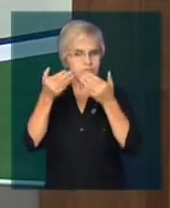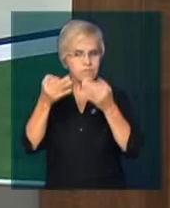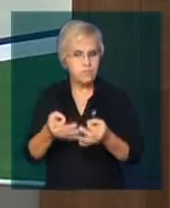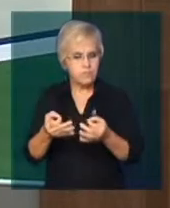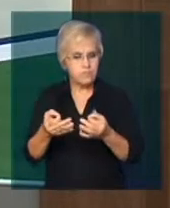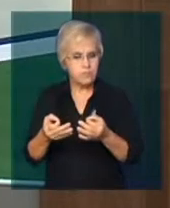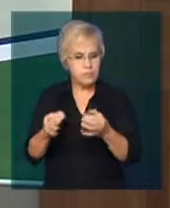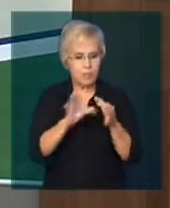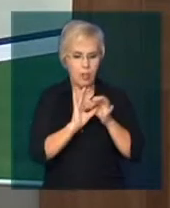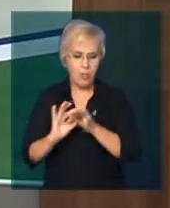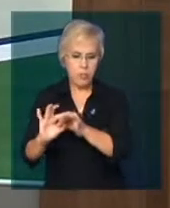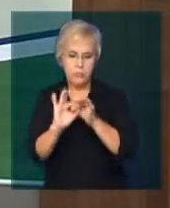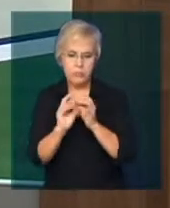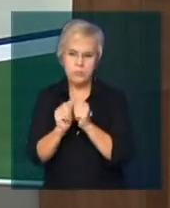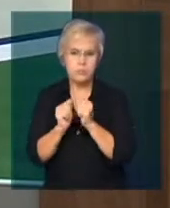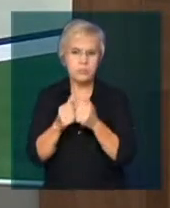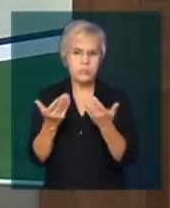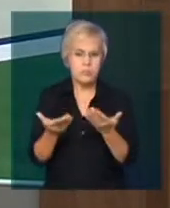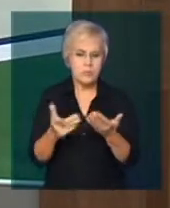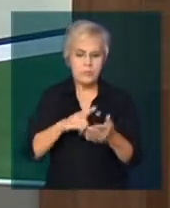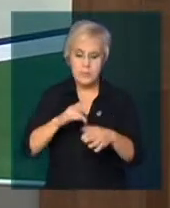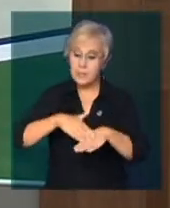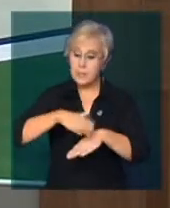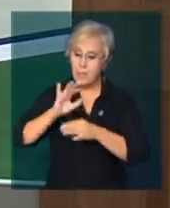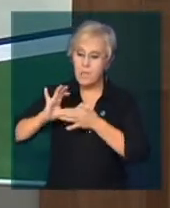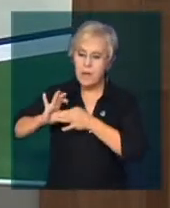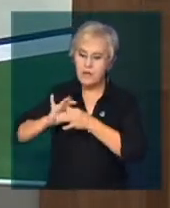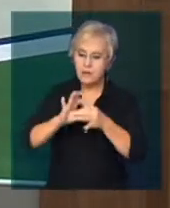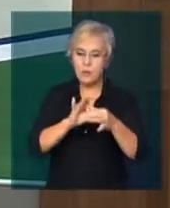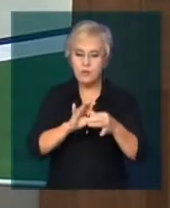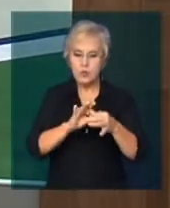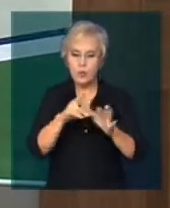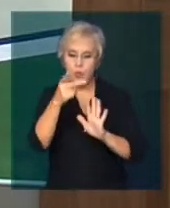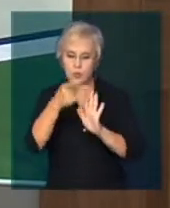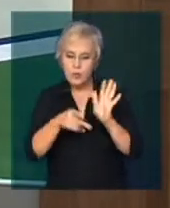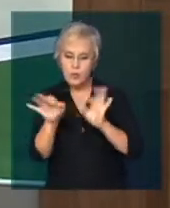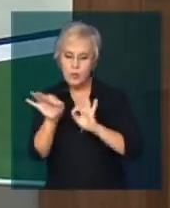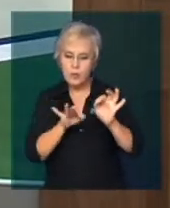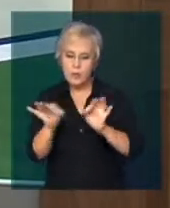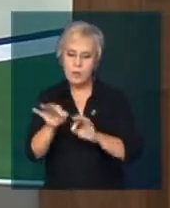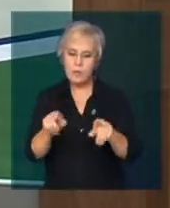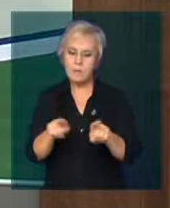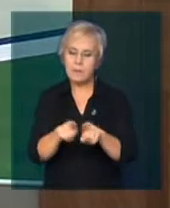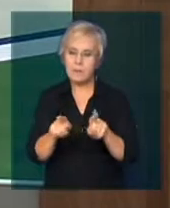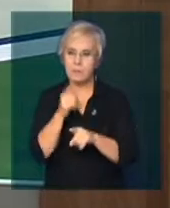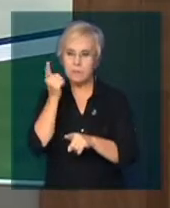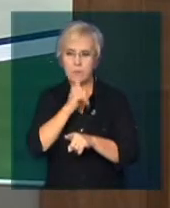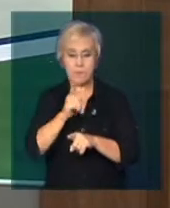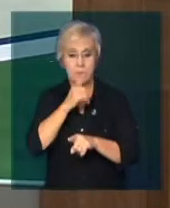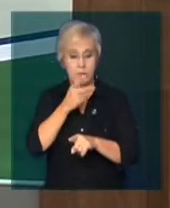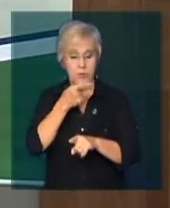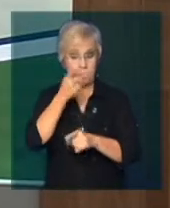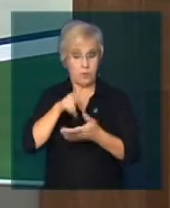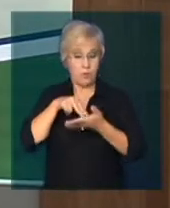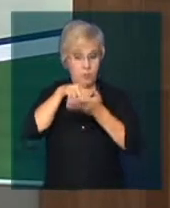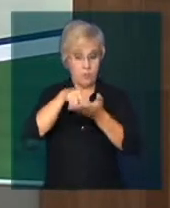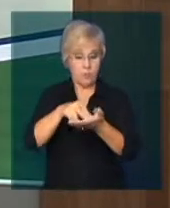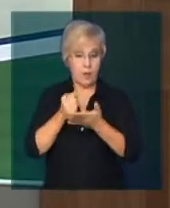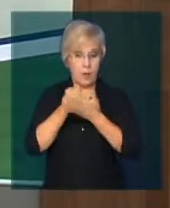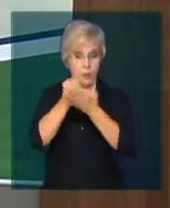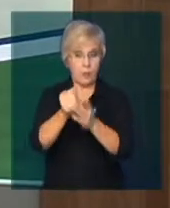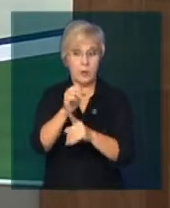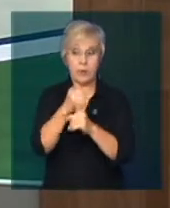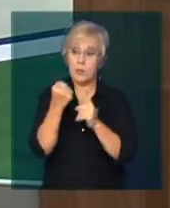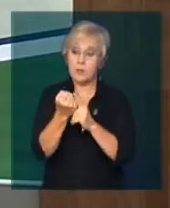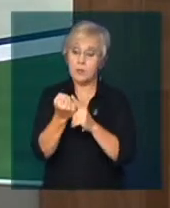mais coesos, com maior conteúdo ideológico e programático, para poder se posicionar na sociedade a favor de alguns